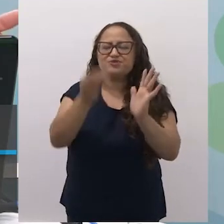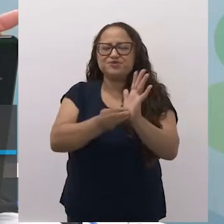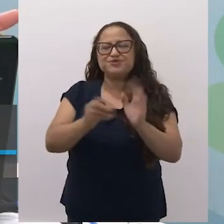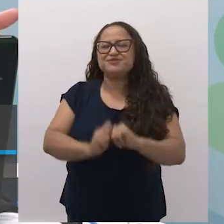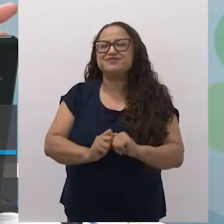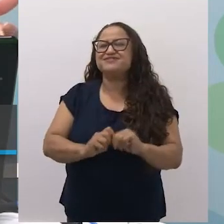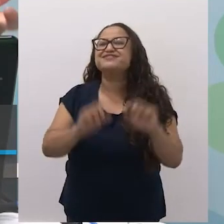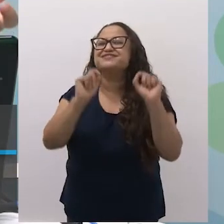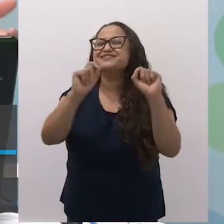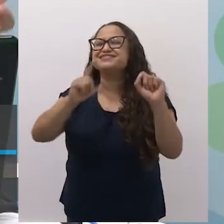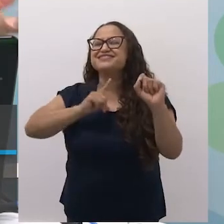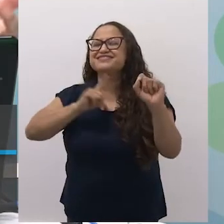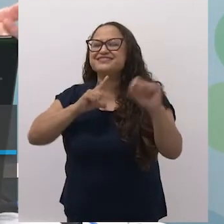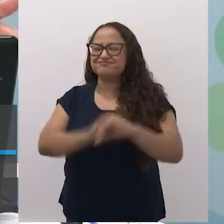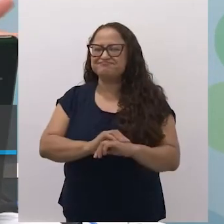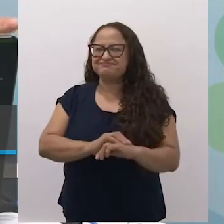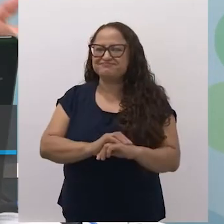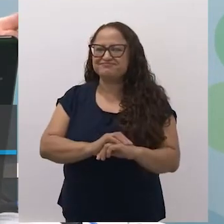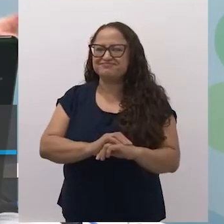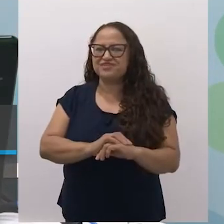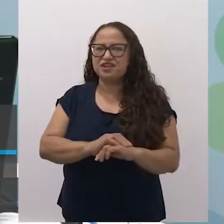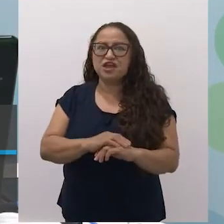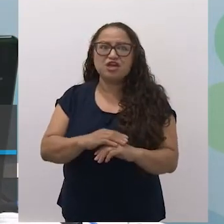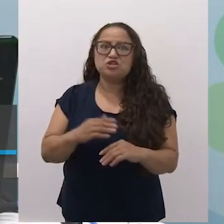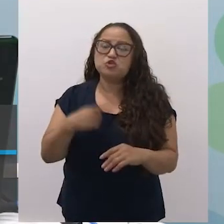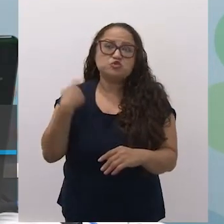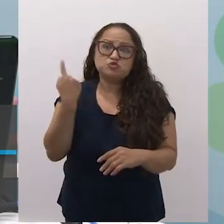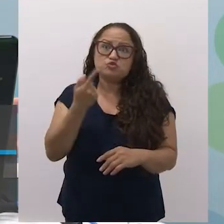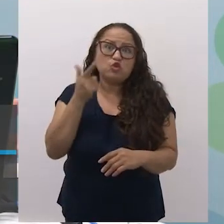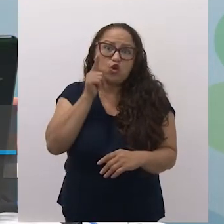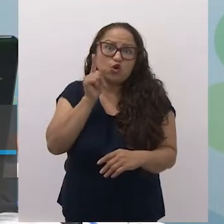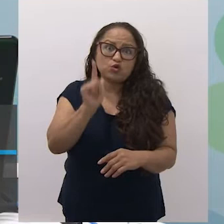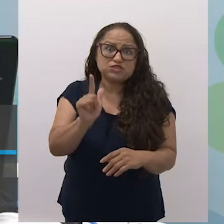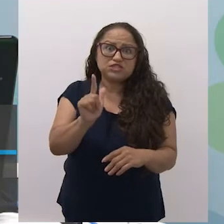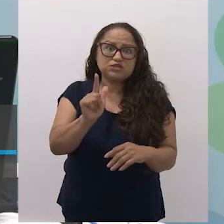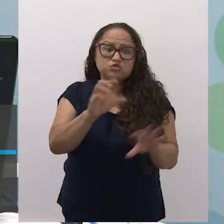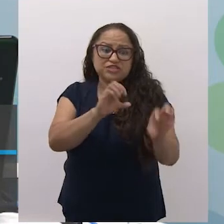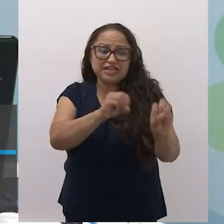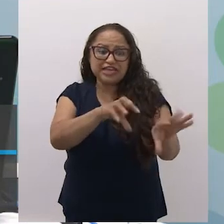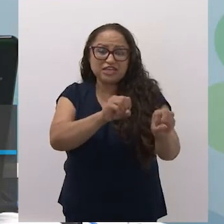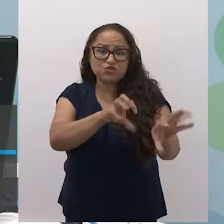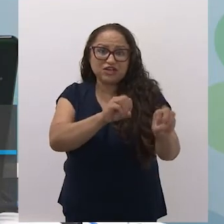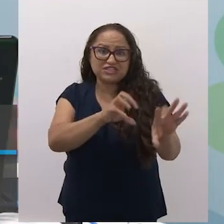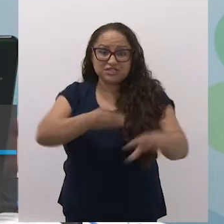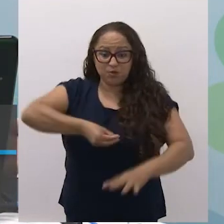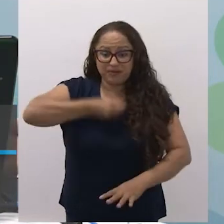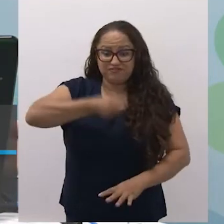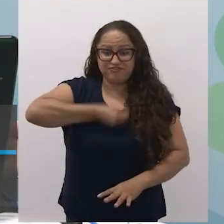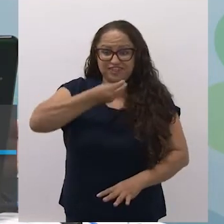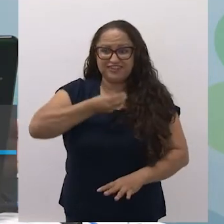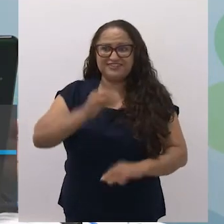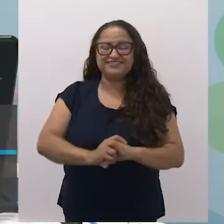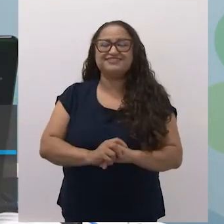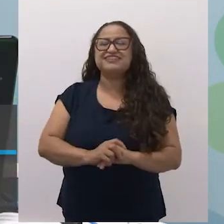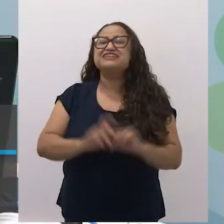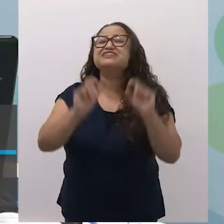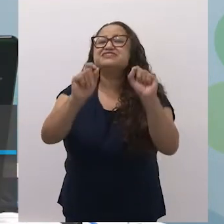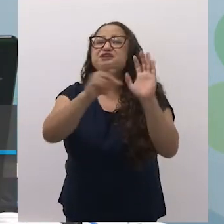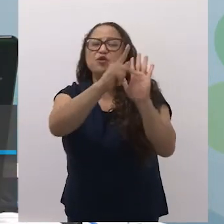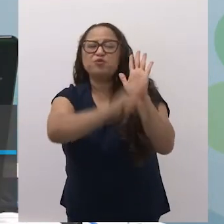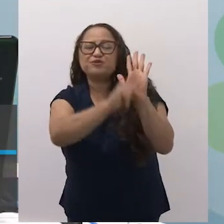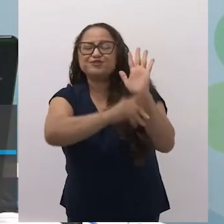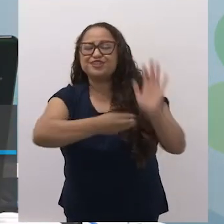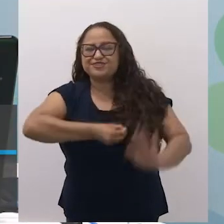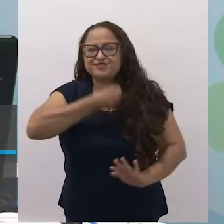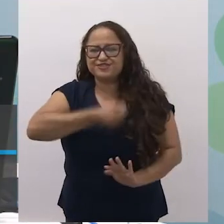maneira completa. Não dá para a gente falar de educação integral sem pensar em projeto de vida. São